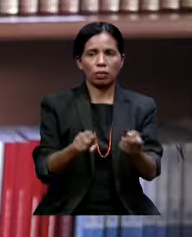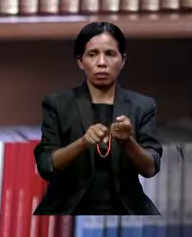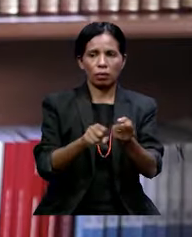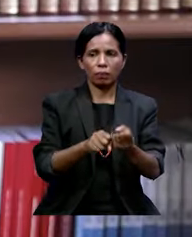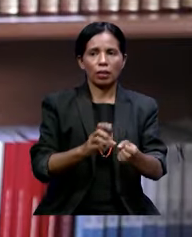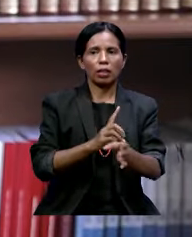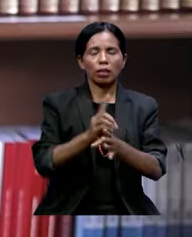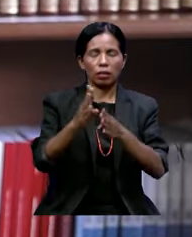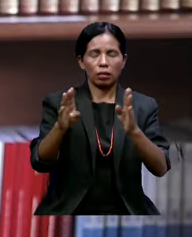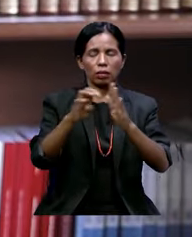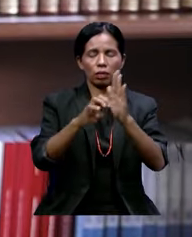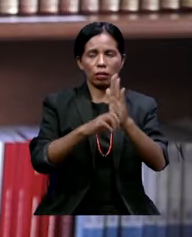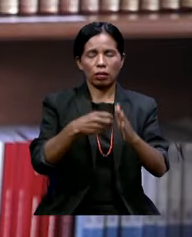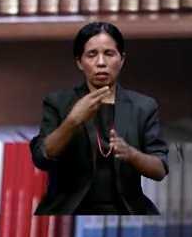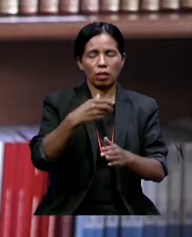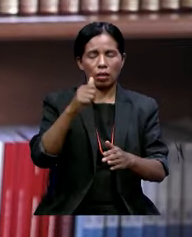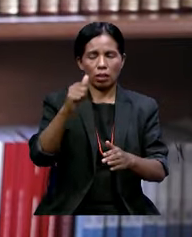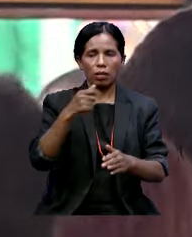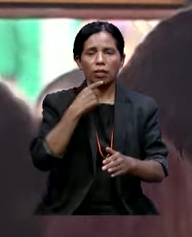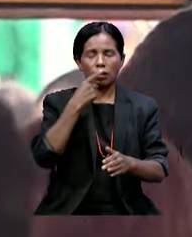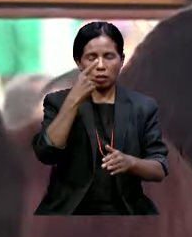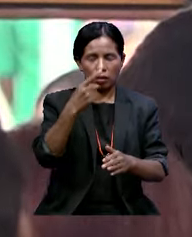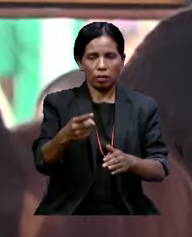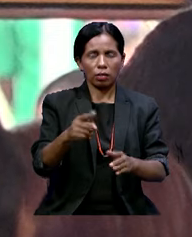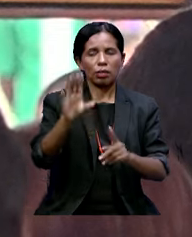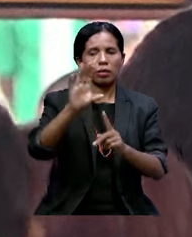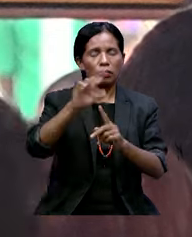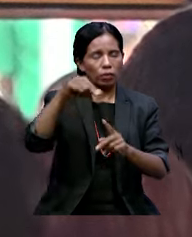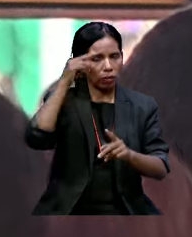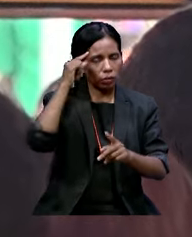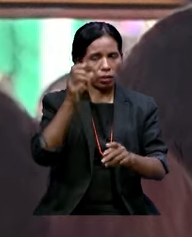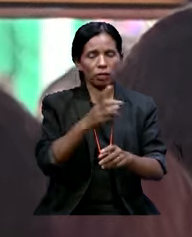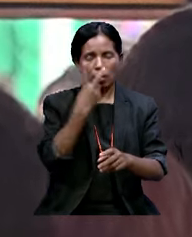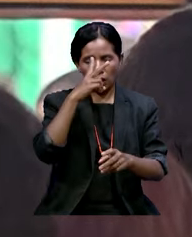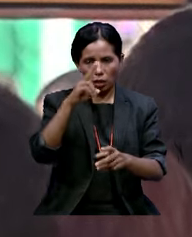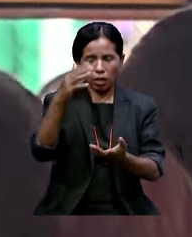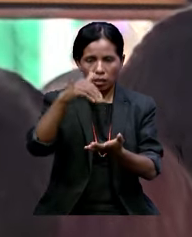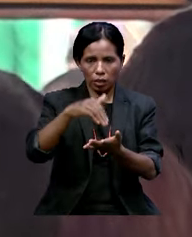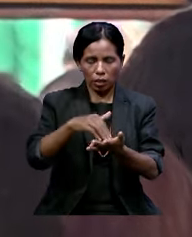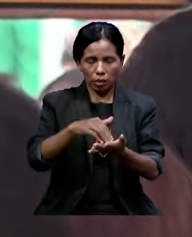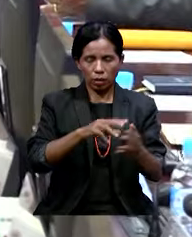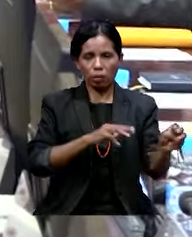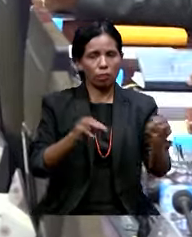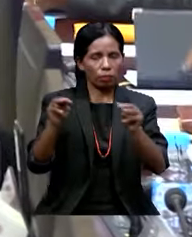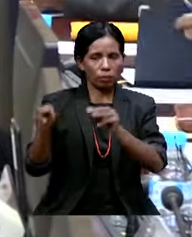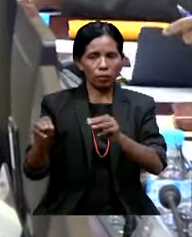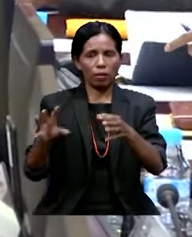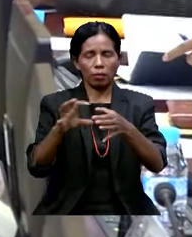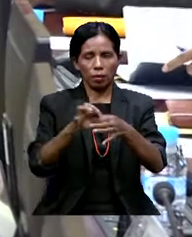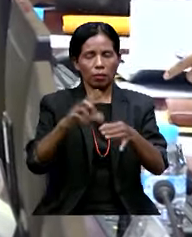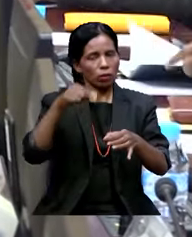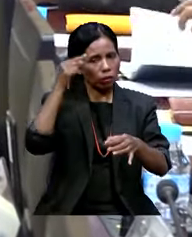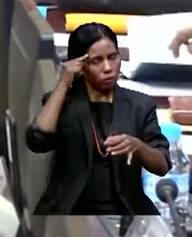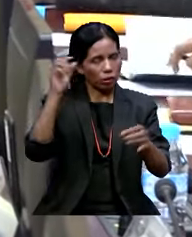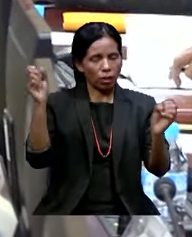diretor eksekutif asosiasi hak Feliciano da Costa sugere ba sefi governo atu halo uluk avaliasaun antes remodela membro governo nebe